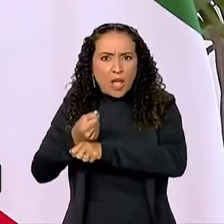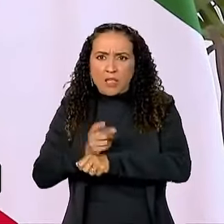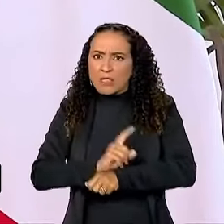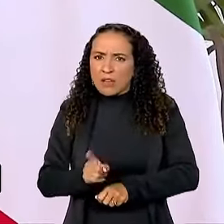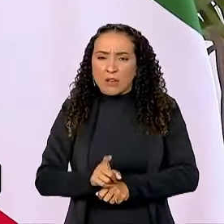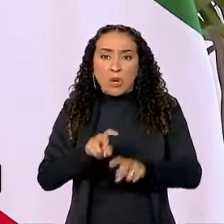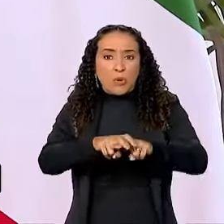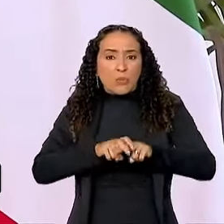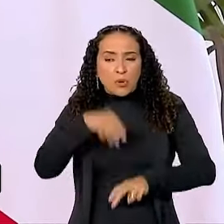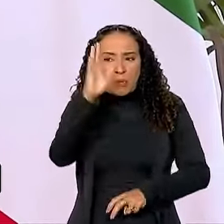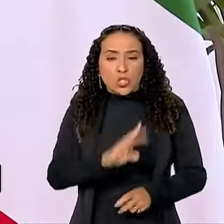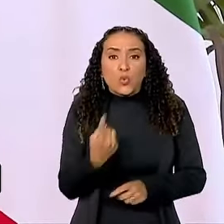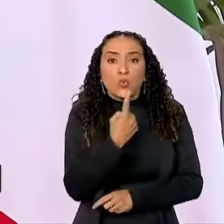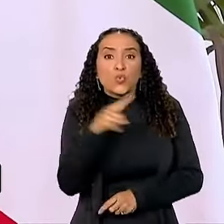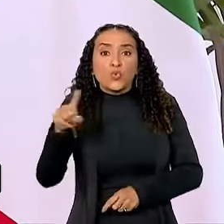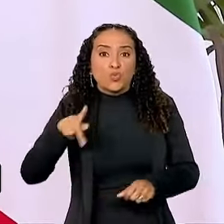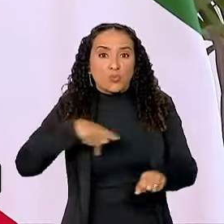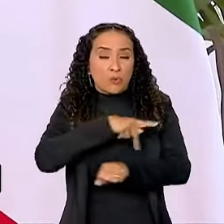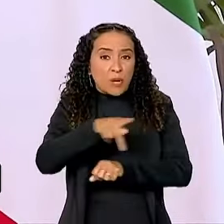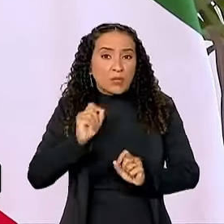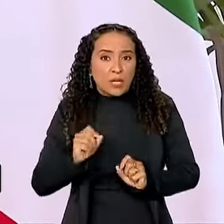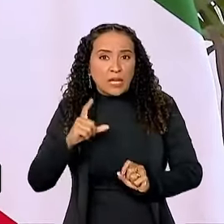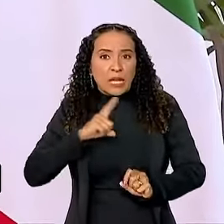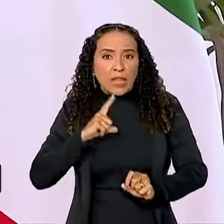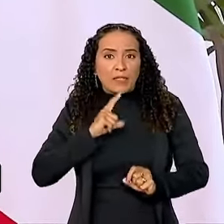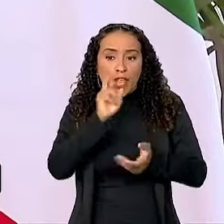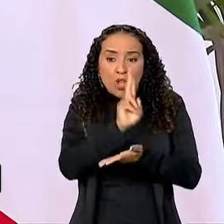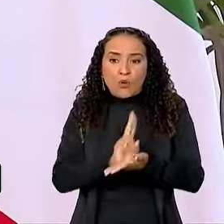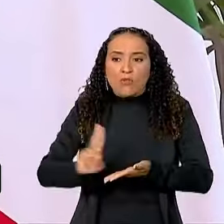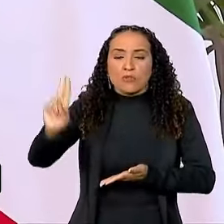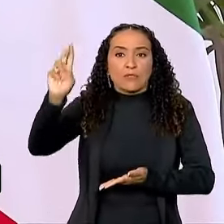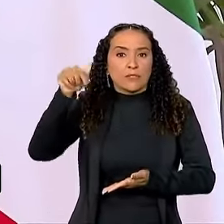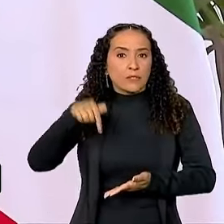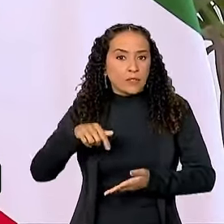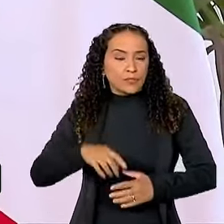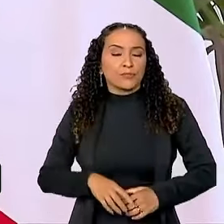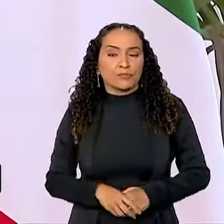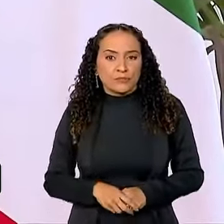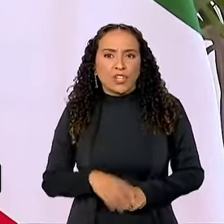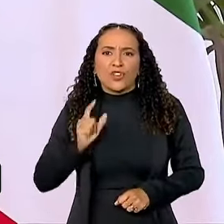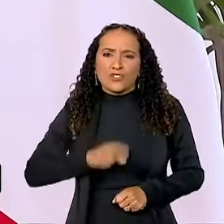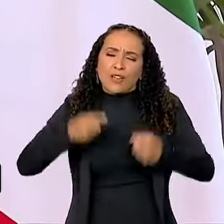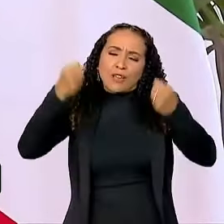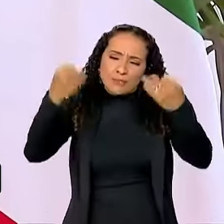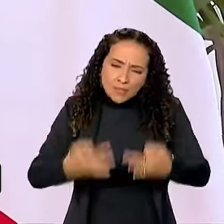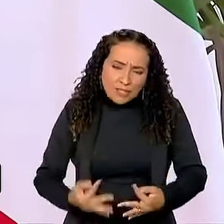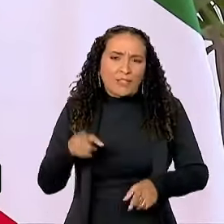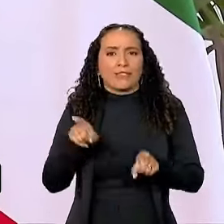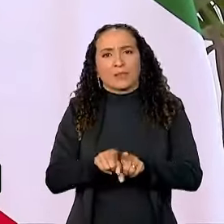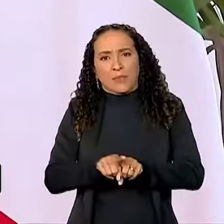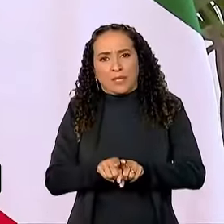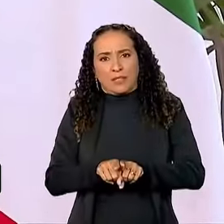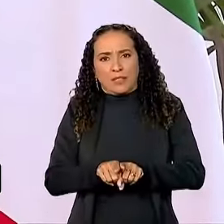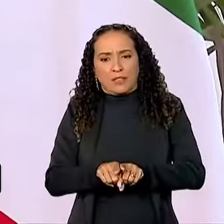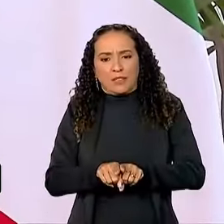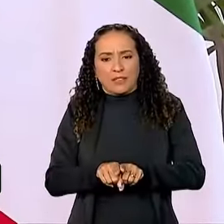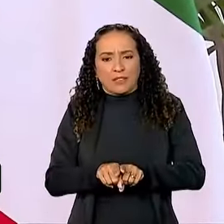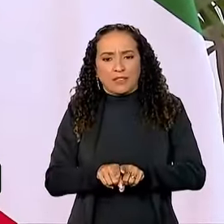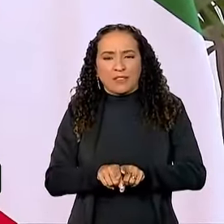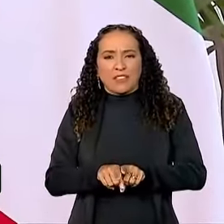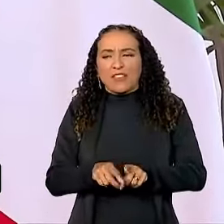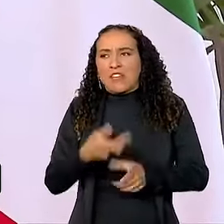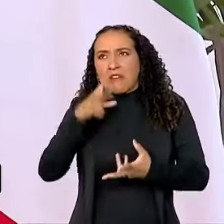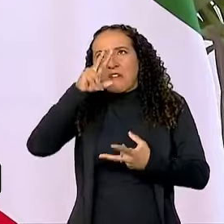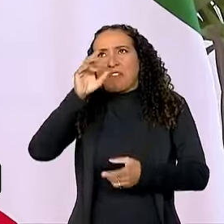Por isso é que o Brasil foi o último país a ter uma universidade. Eu já falei isso também. Diz que velho